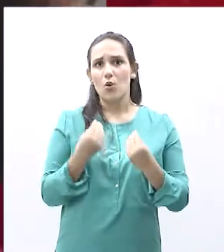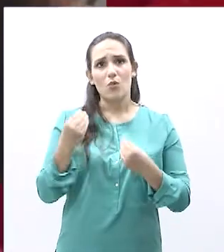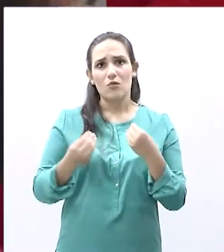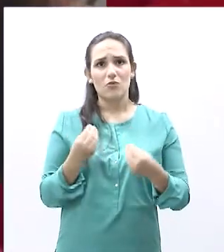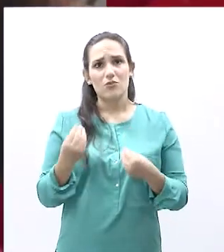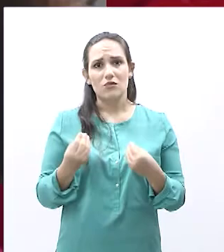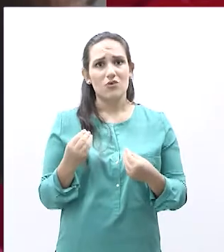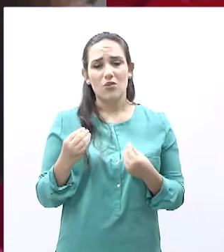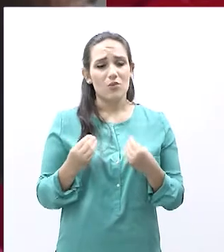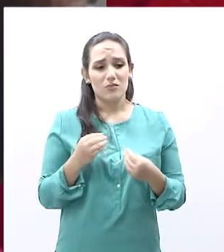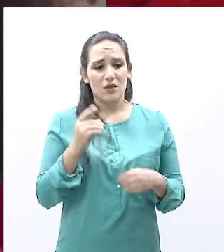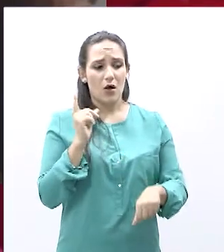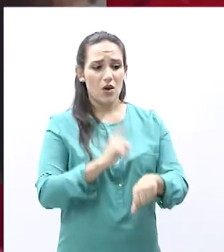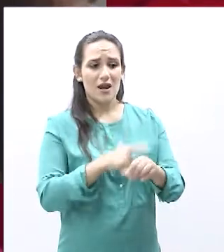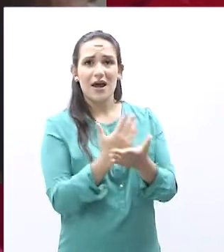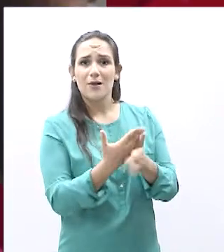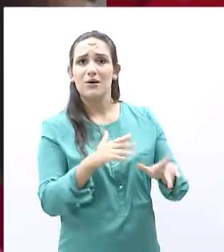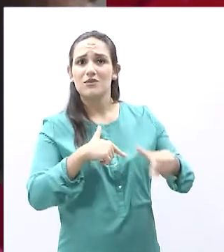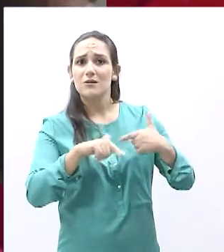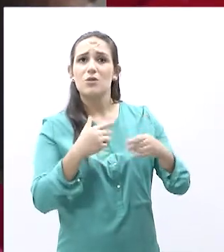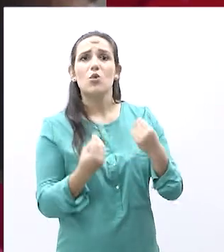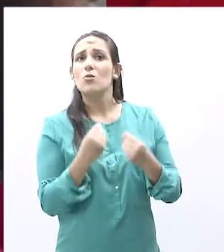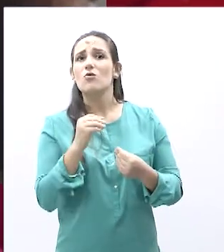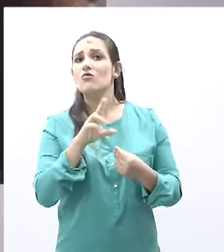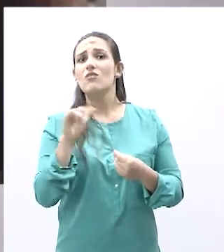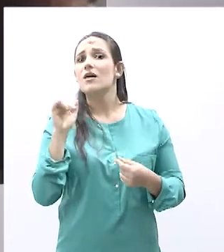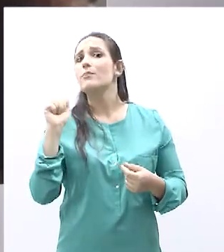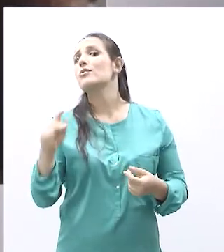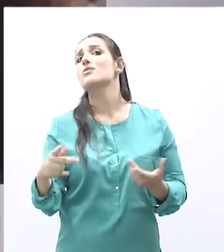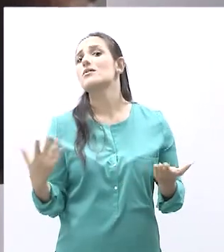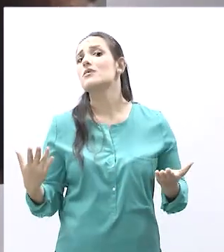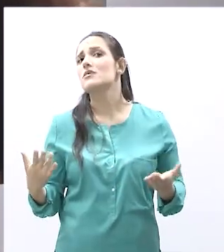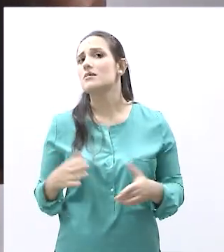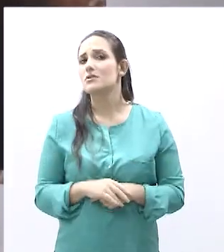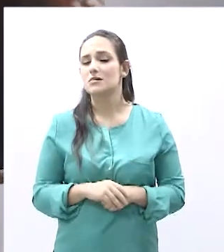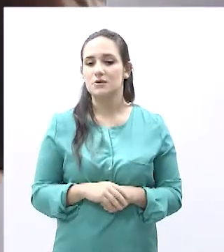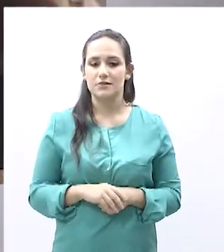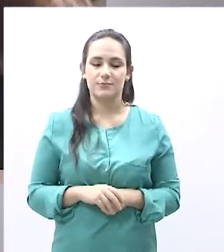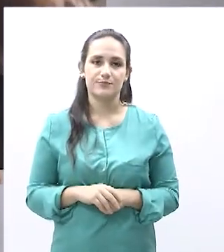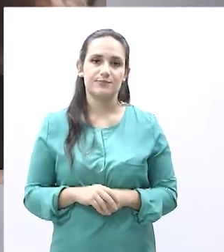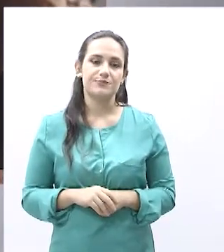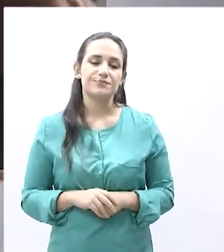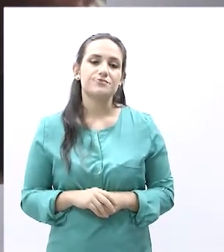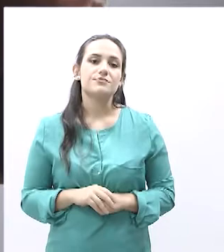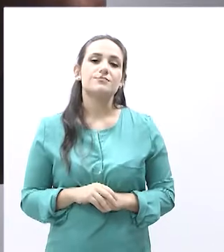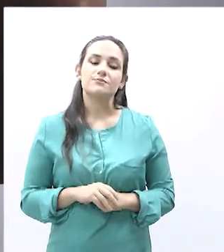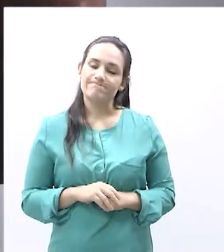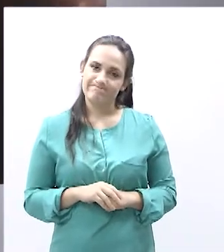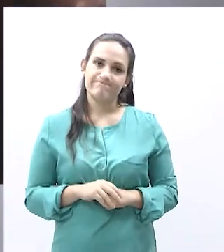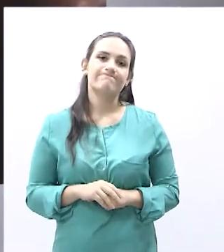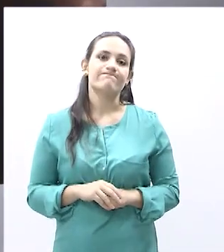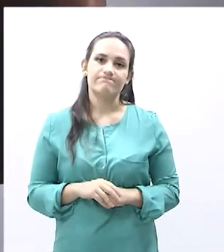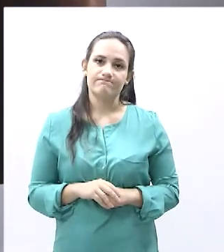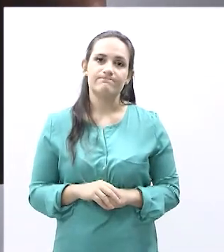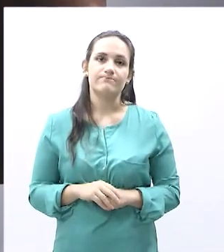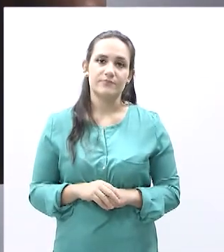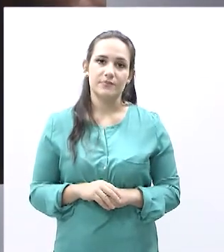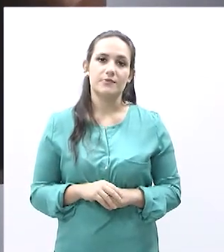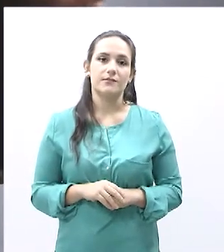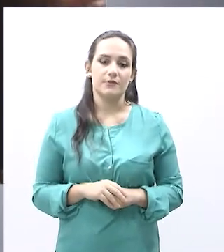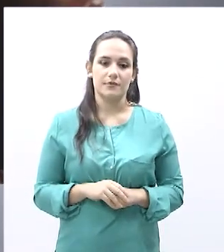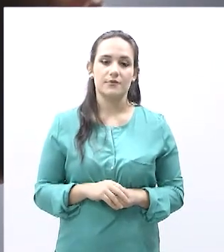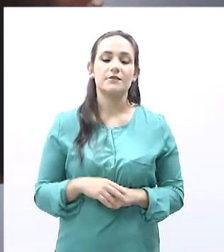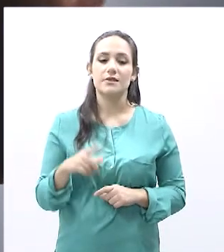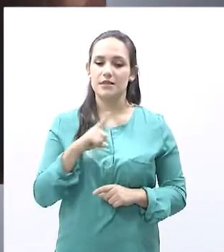mais desempenhar suas funções. O que elas podem fazer a partir de agora? Bom, apesar